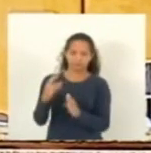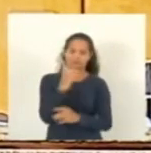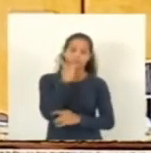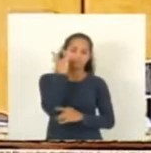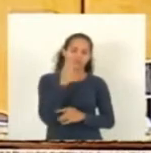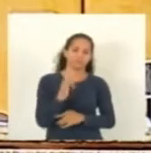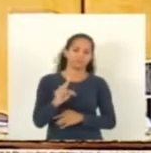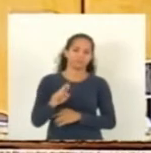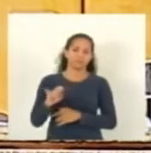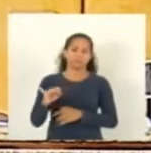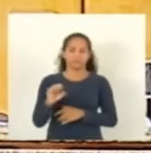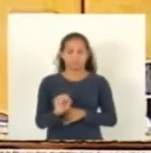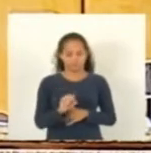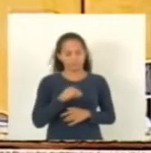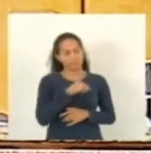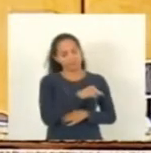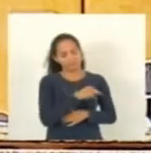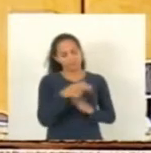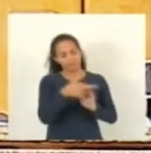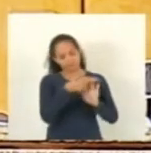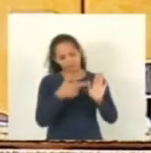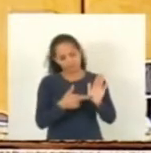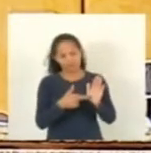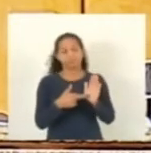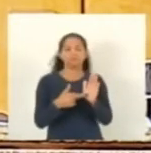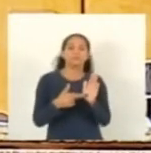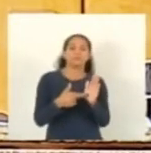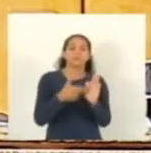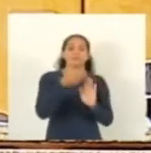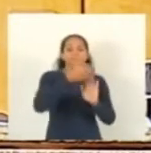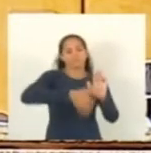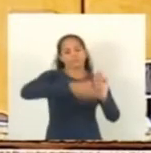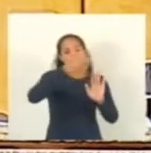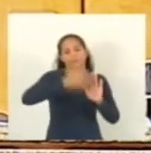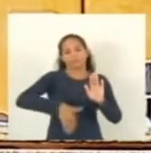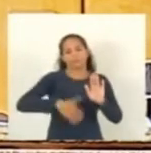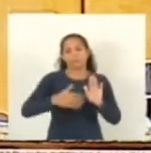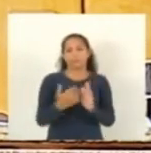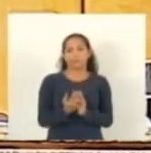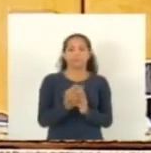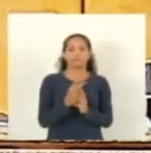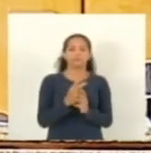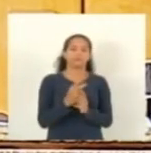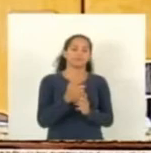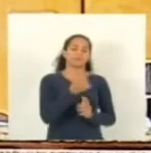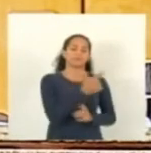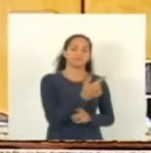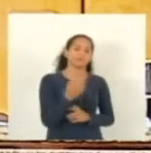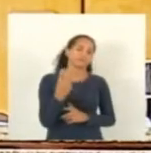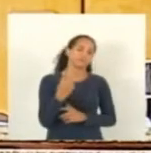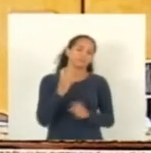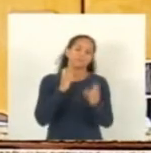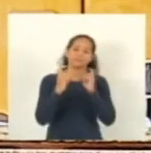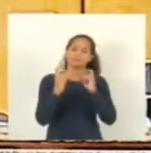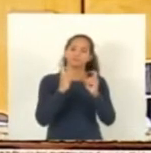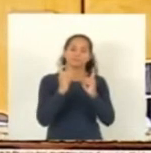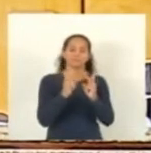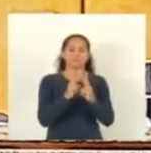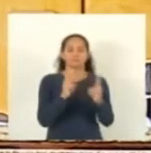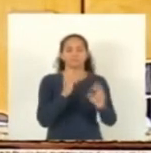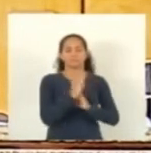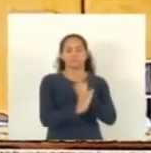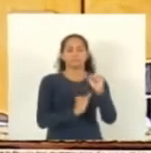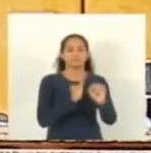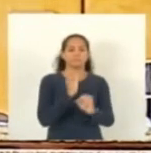Freitas se prevaleceu do prazo regimental para relatar a matéria na 23ª sessão ordinária híbrida virtual e